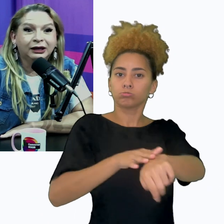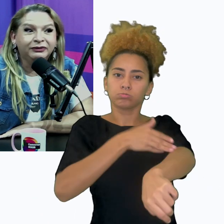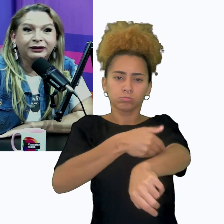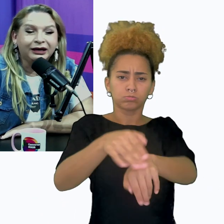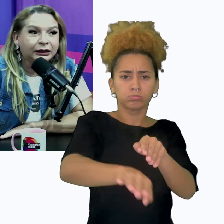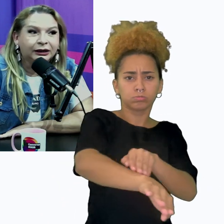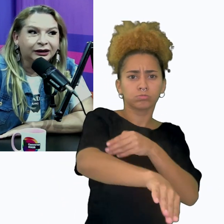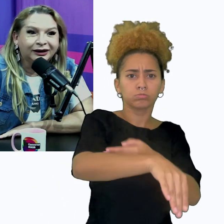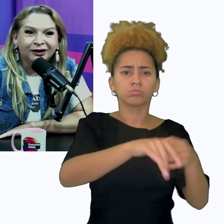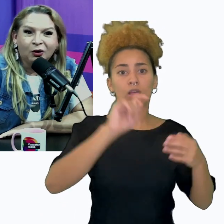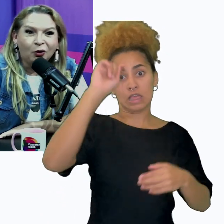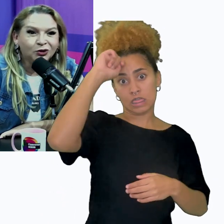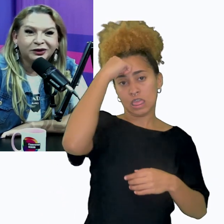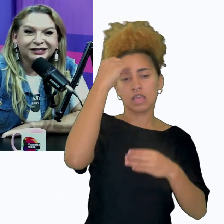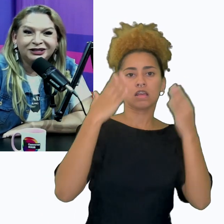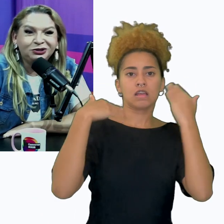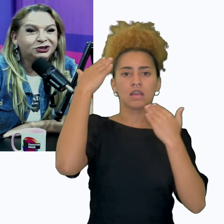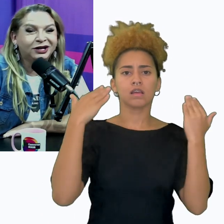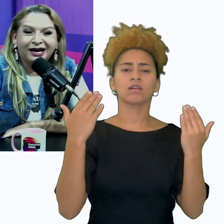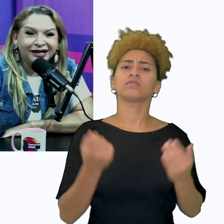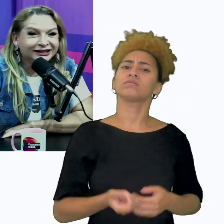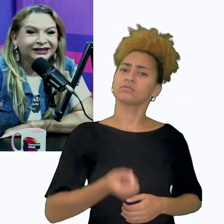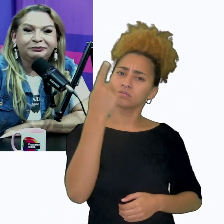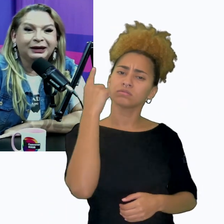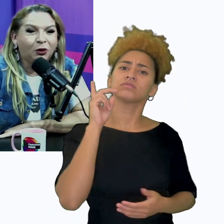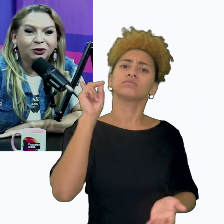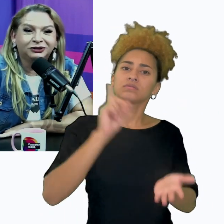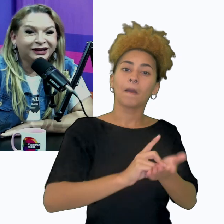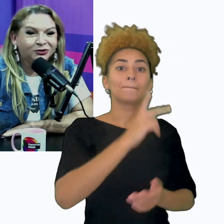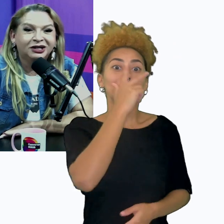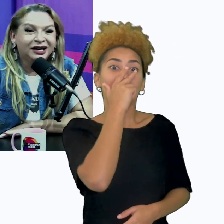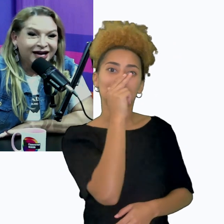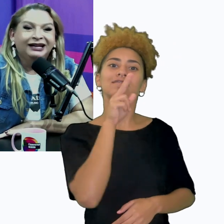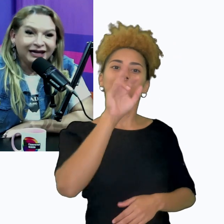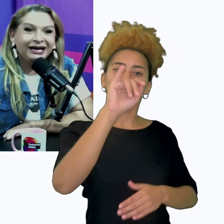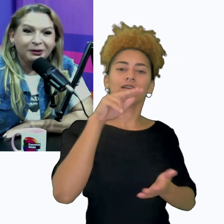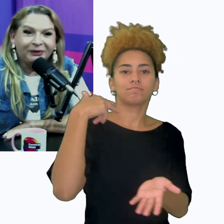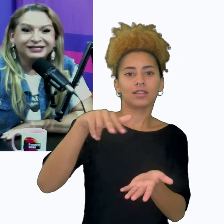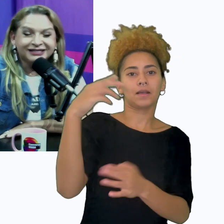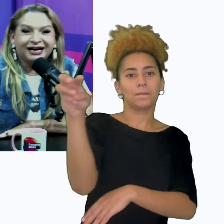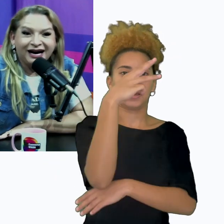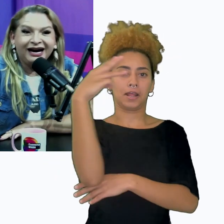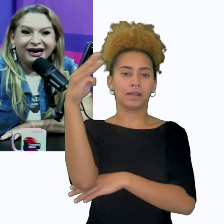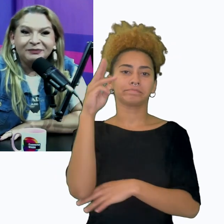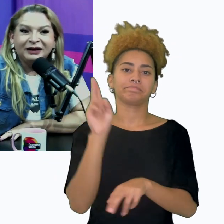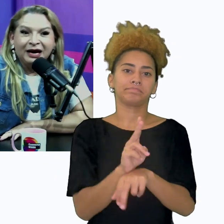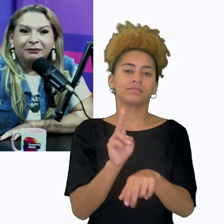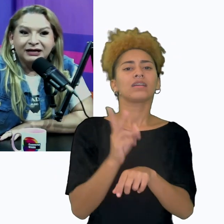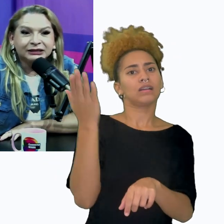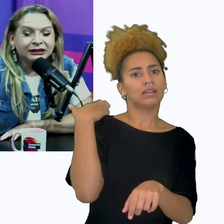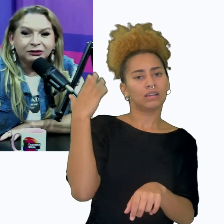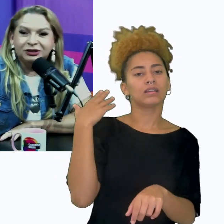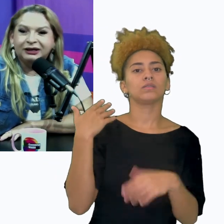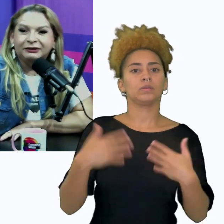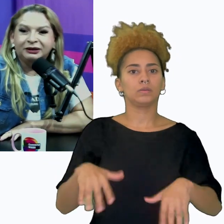toda negra. Foi. Hoje eu ia ser linchada. Parecia que ela ia pro maracatu. Hoje você nem ia Parecia pensar que ela ia em fazer. dançar pensar. maracatu. Ela foi. Mas